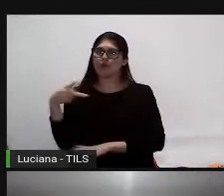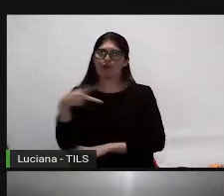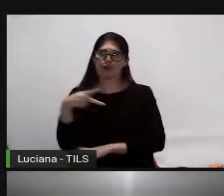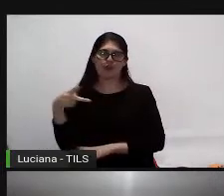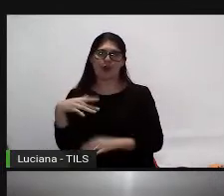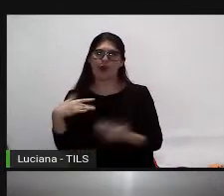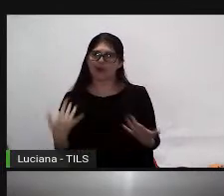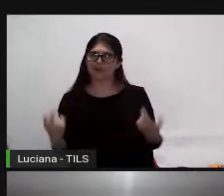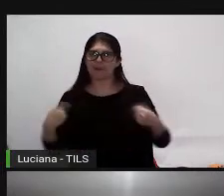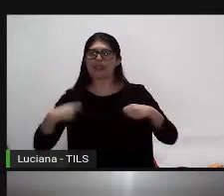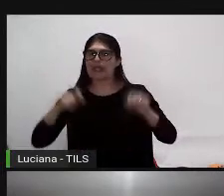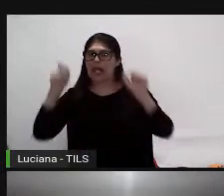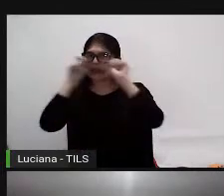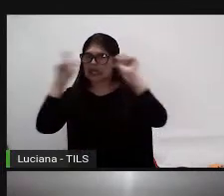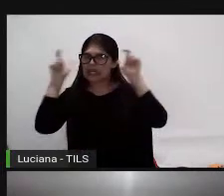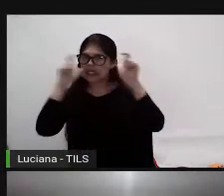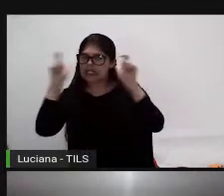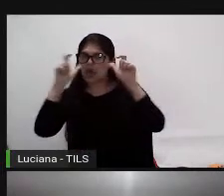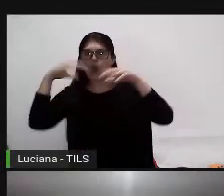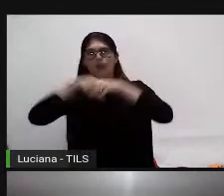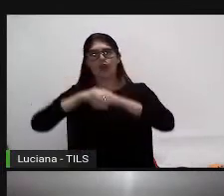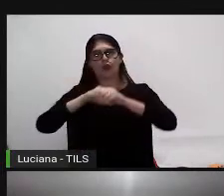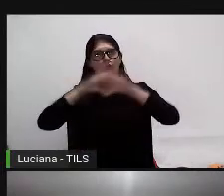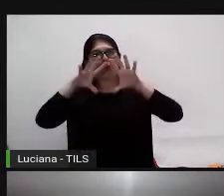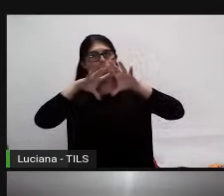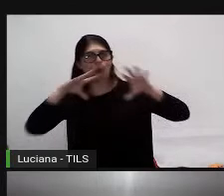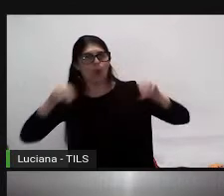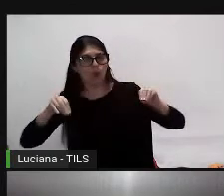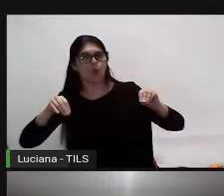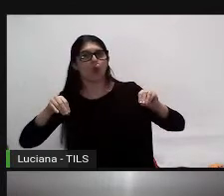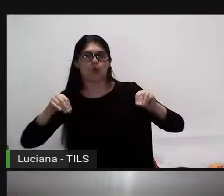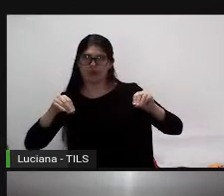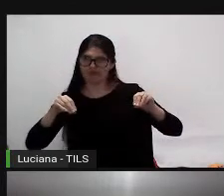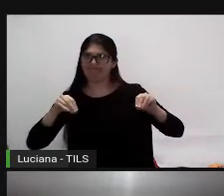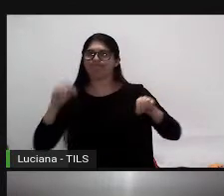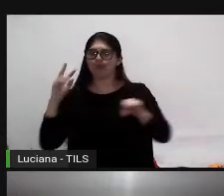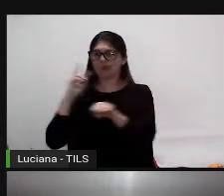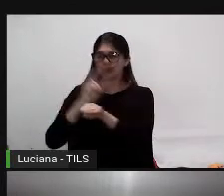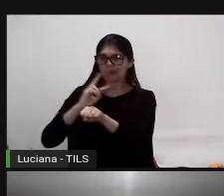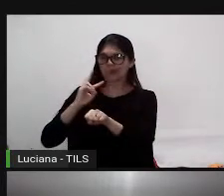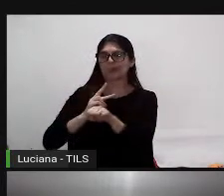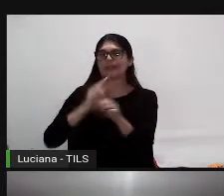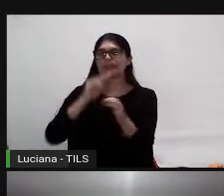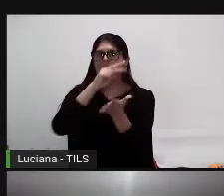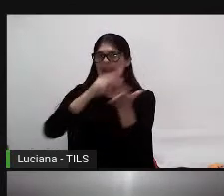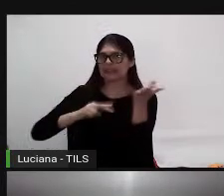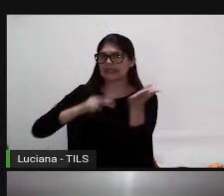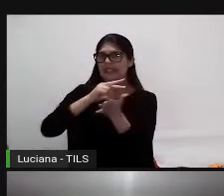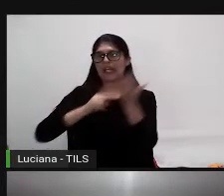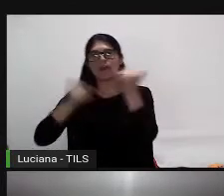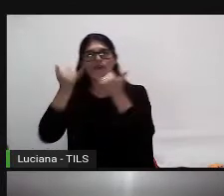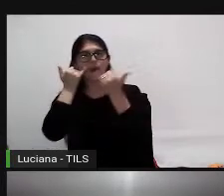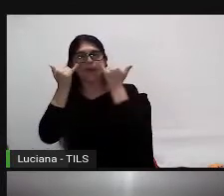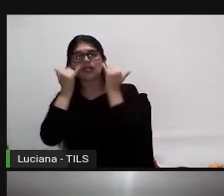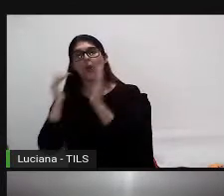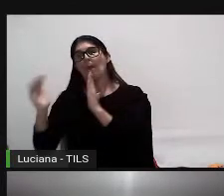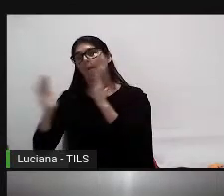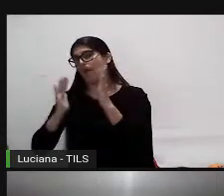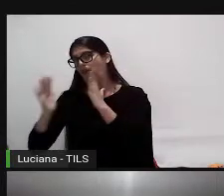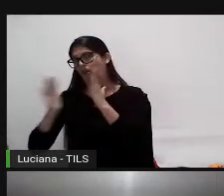estar atentos, terem esse cuidado de lerem qual é os prazos que o professor estabeleceu.